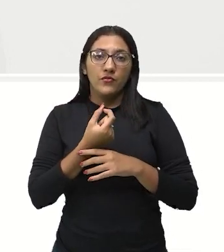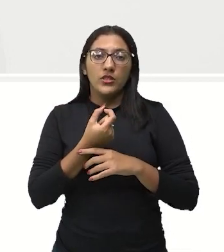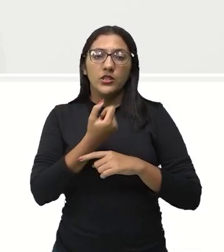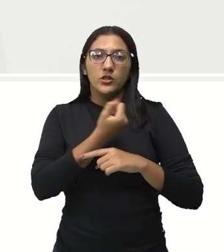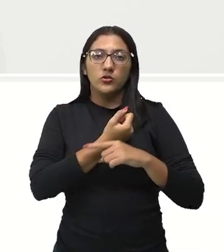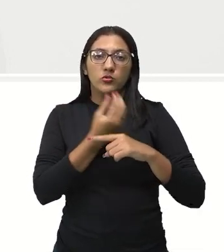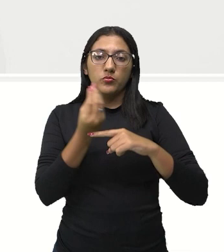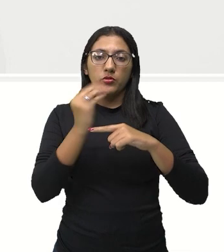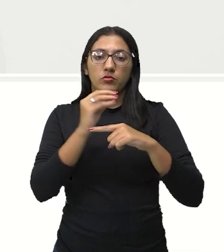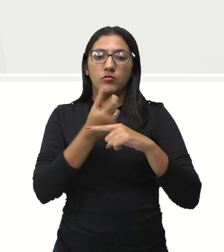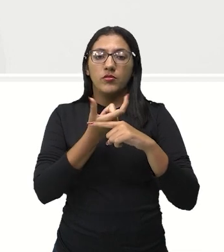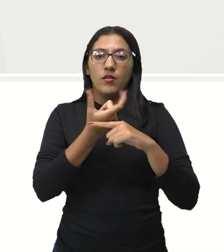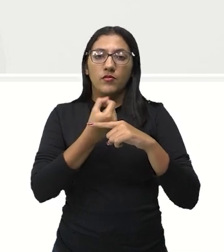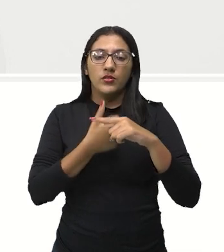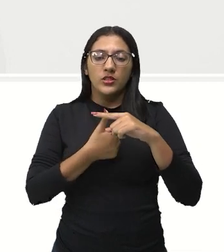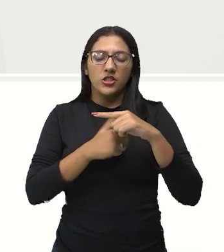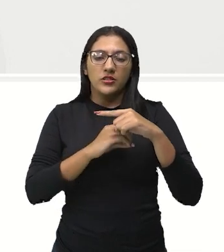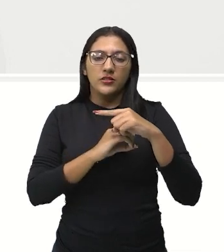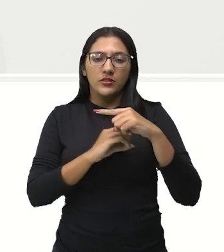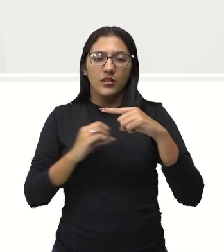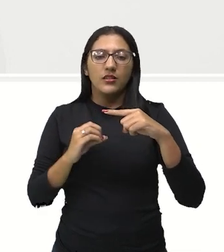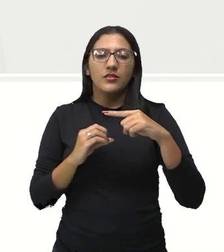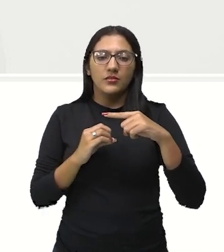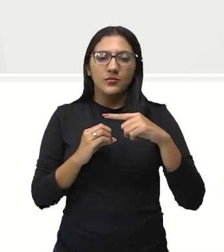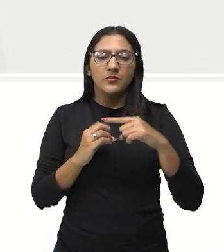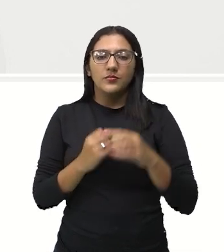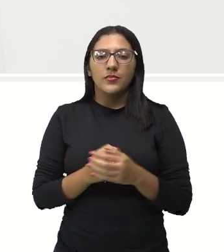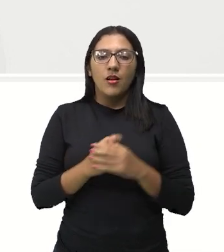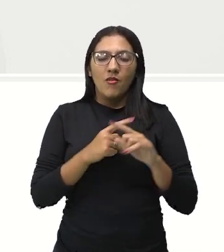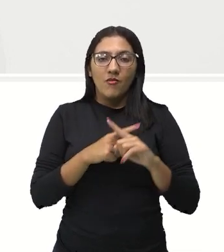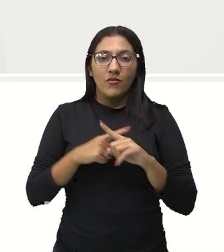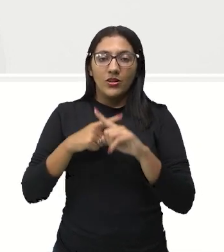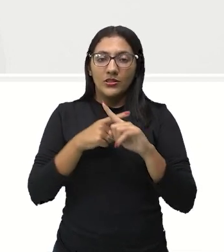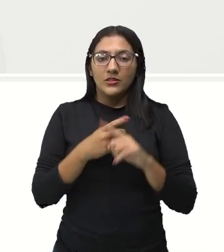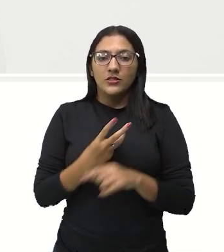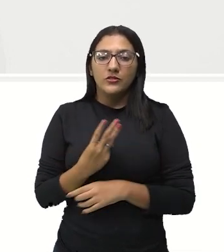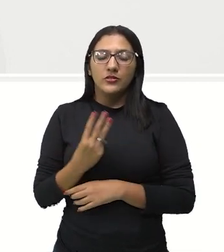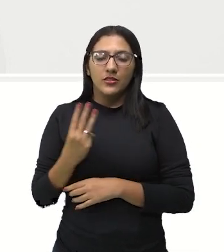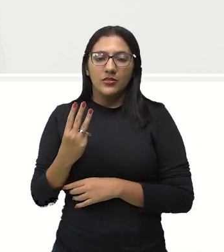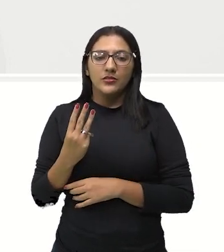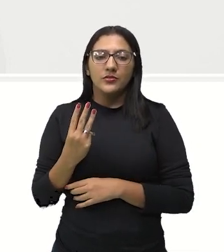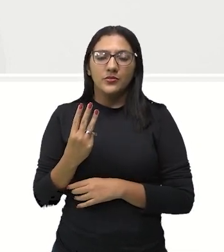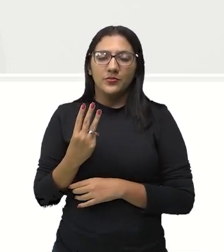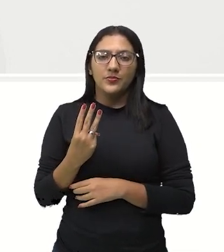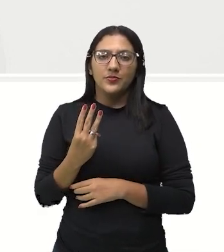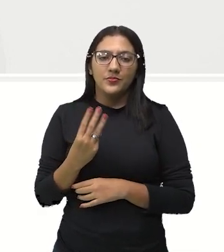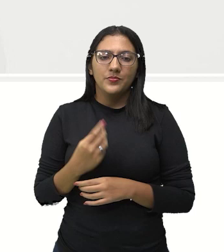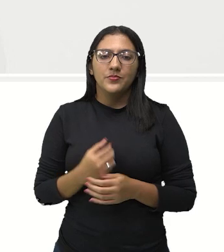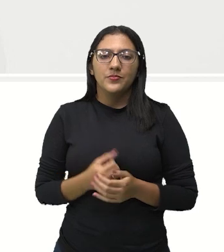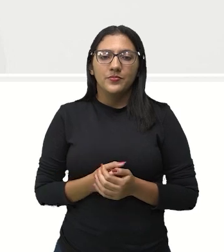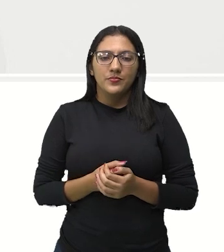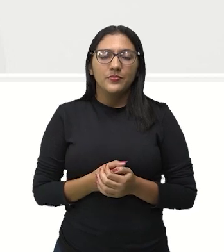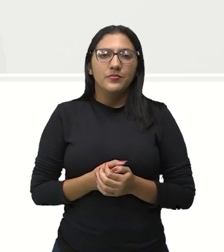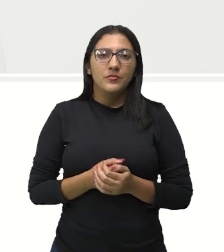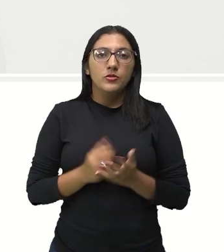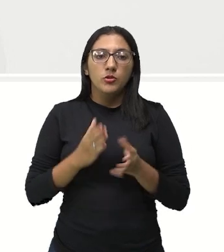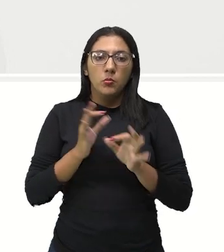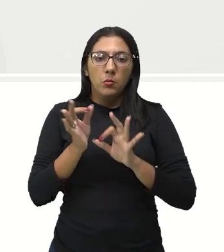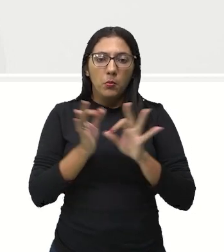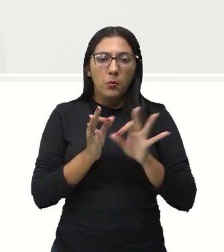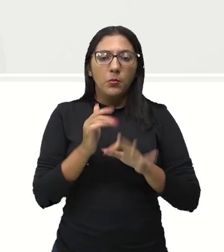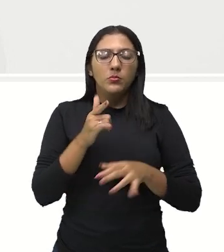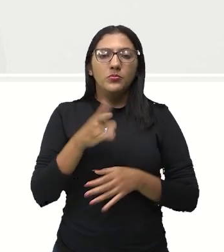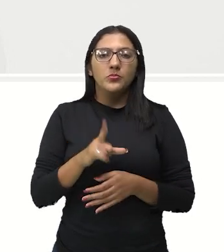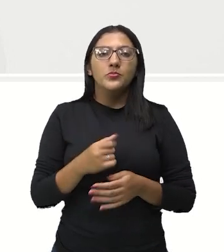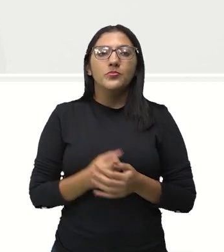sobre 100, vezes 3. Feito isso, ó, vamos